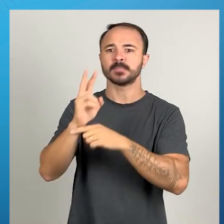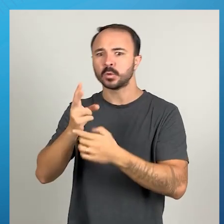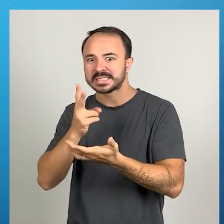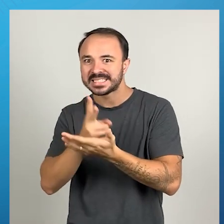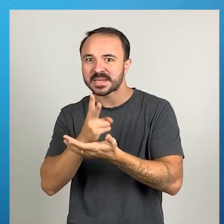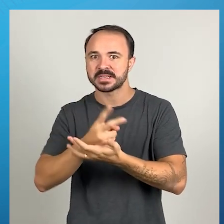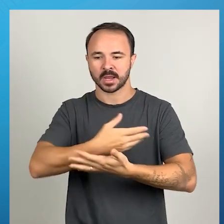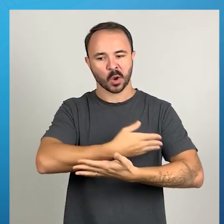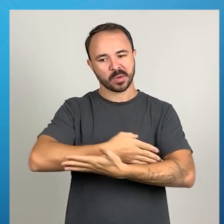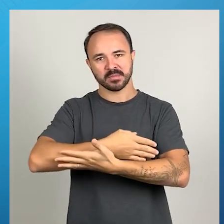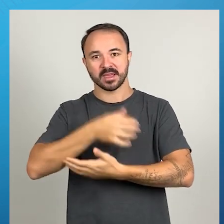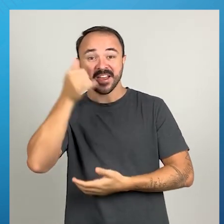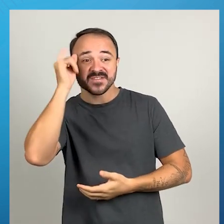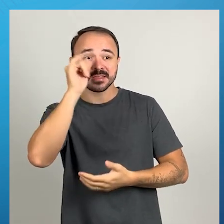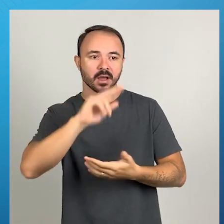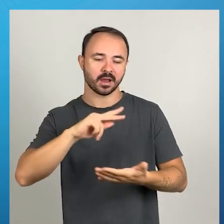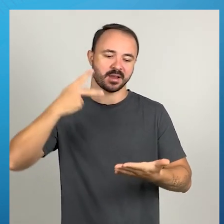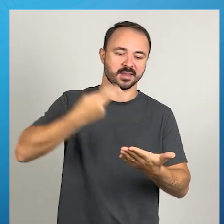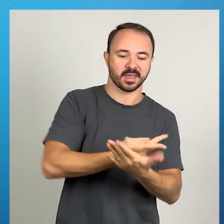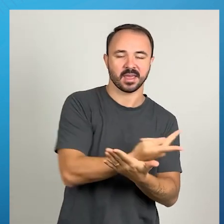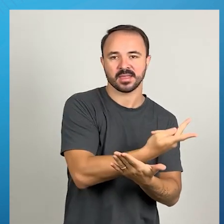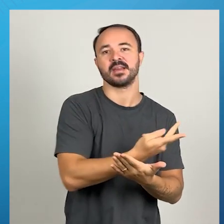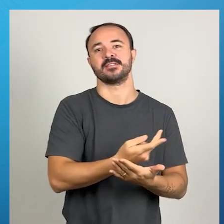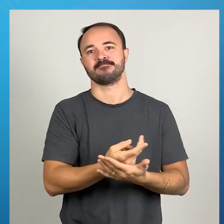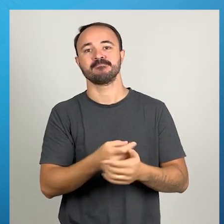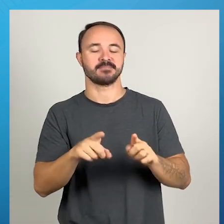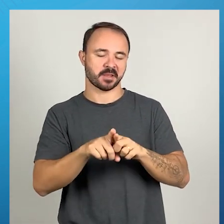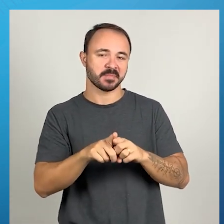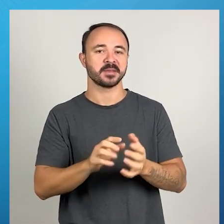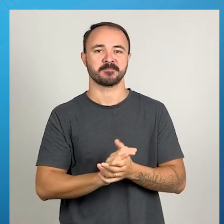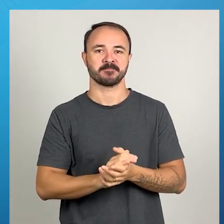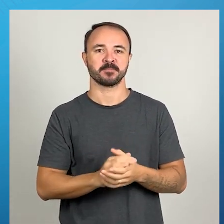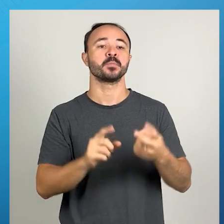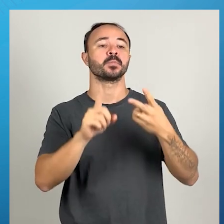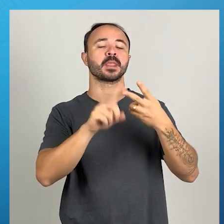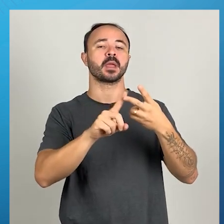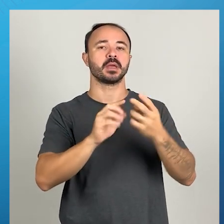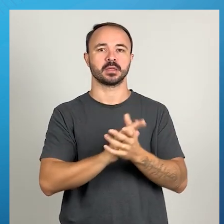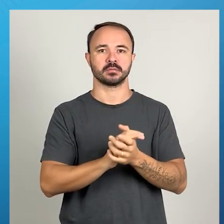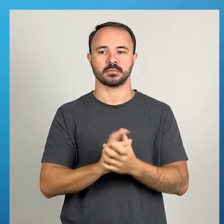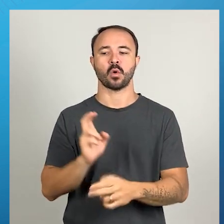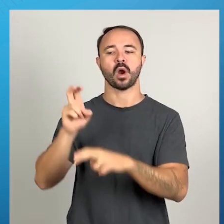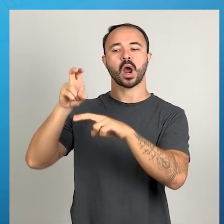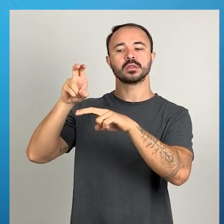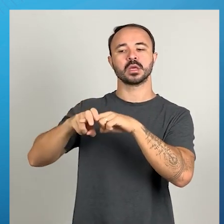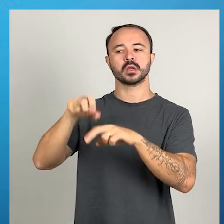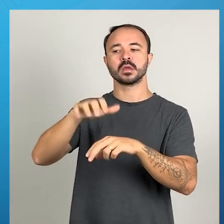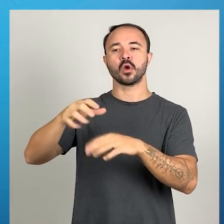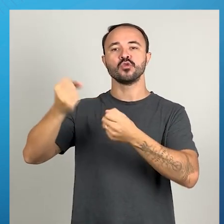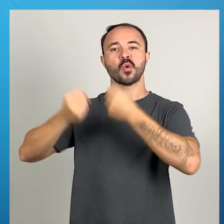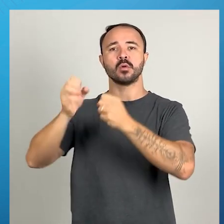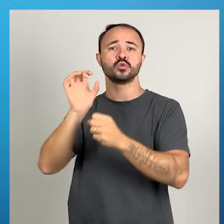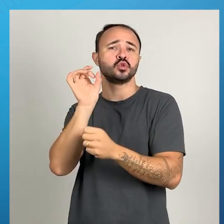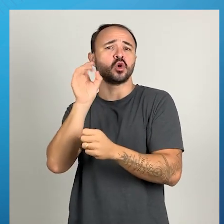o bebê para evitar quedas e outros acidentes. Alternativa B. Usar uma cadeirinha de segurança no carro apenas em